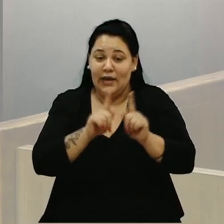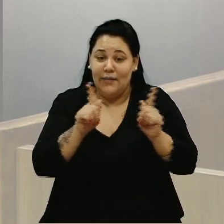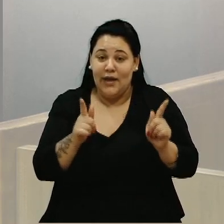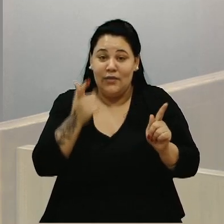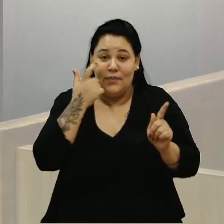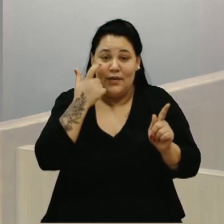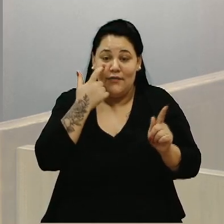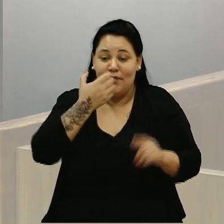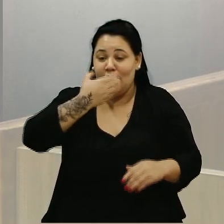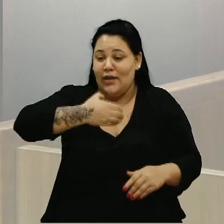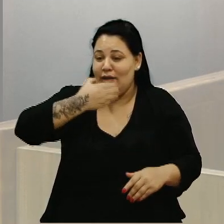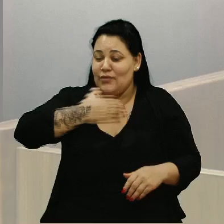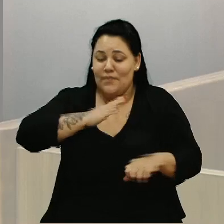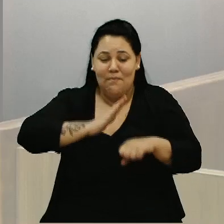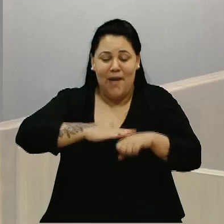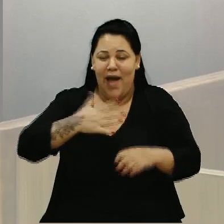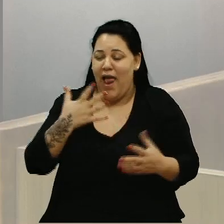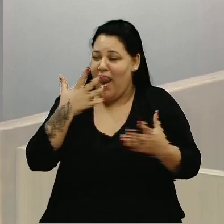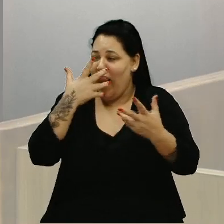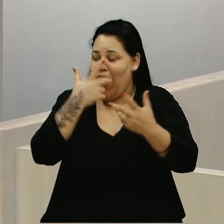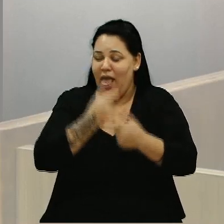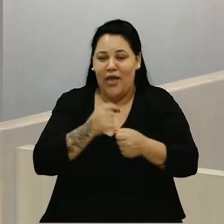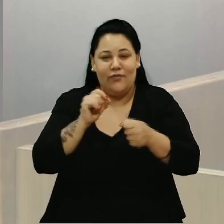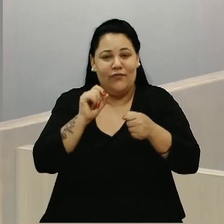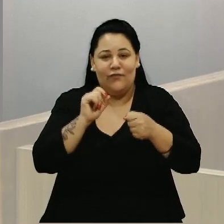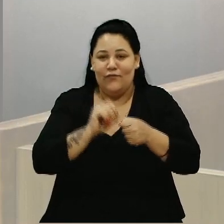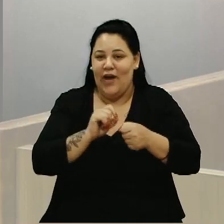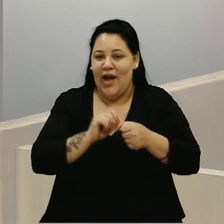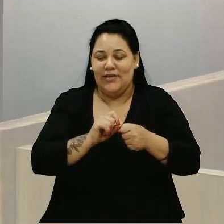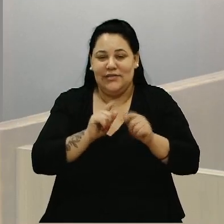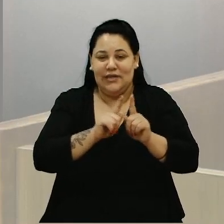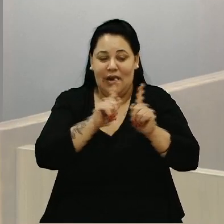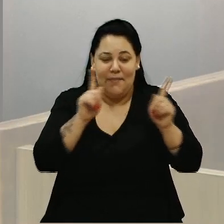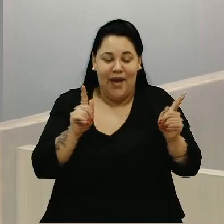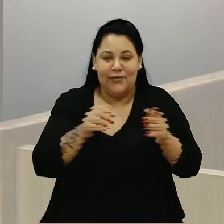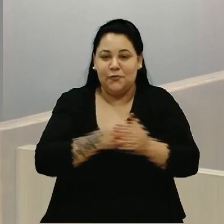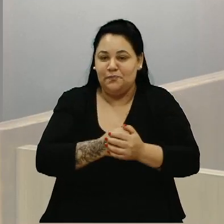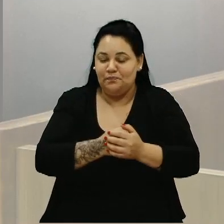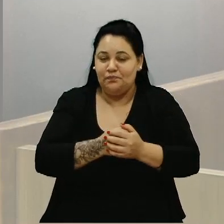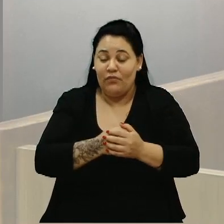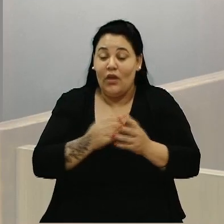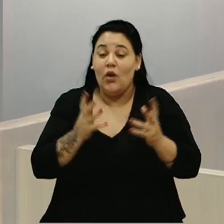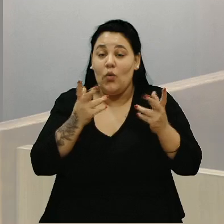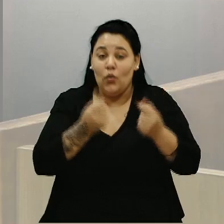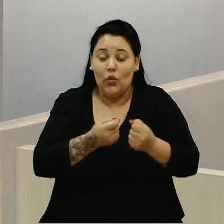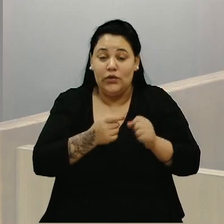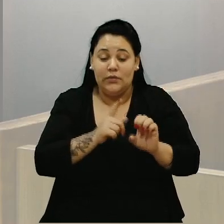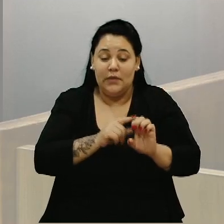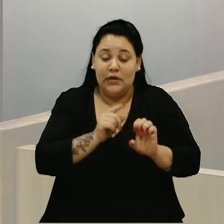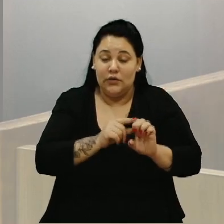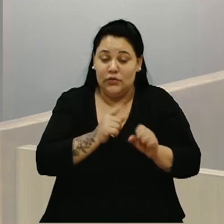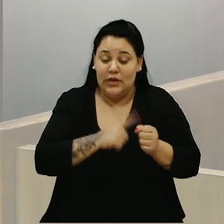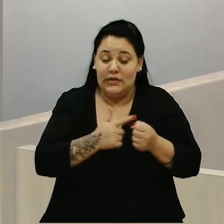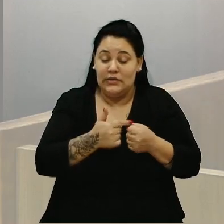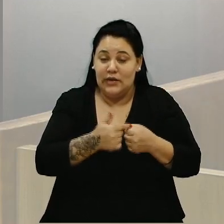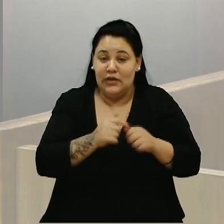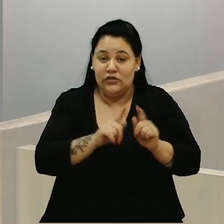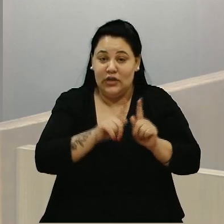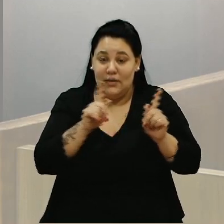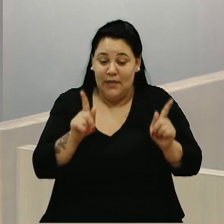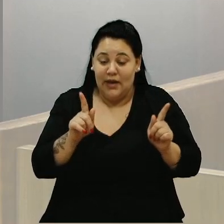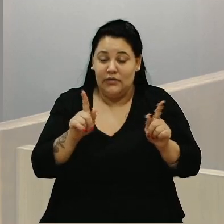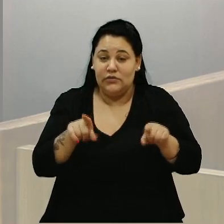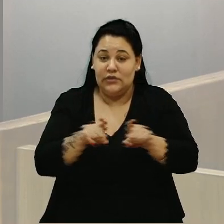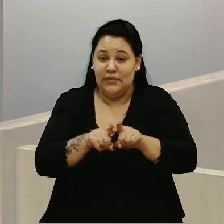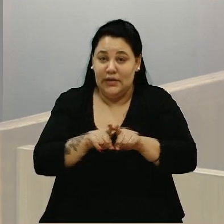mais lindo feito em Gramado. Quantos empresários que estão ali na cidade de Gramado, que estão ali na